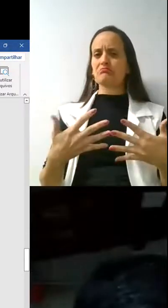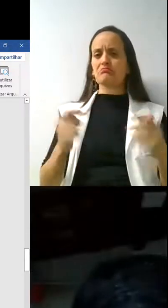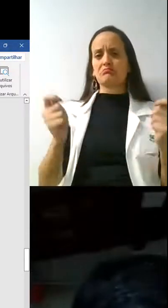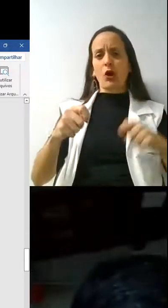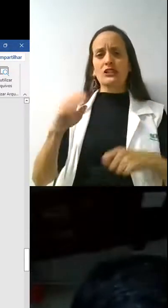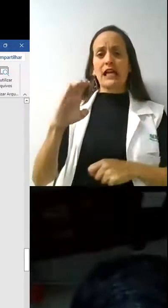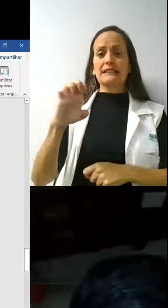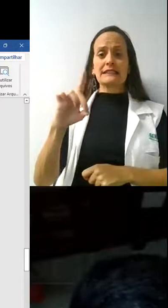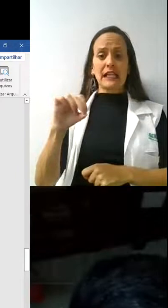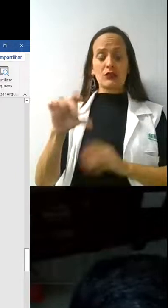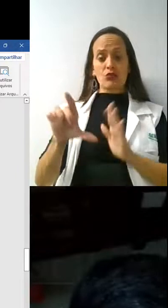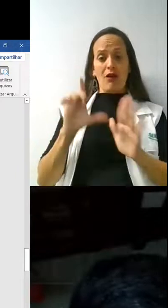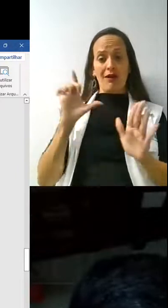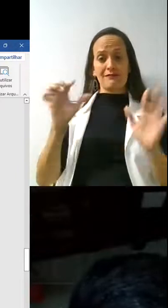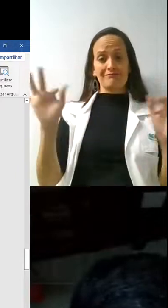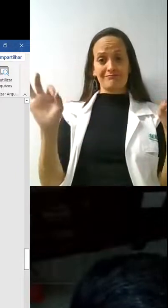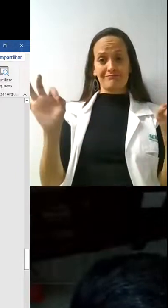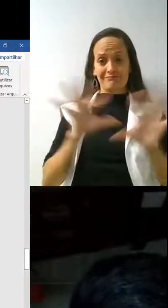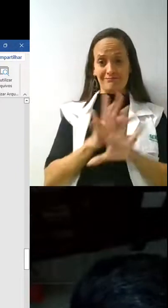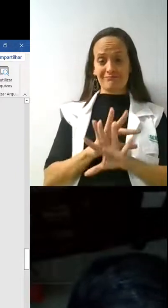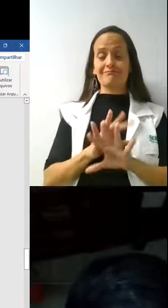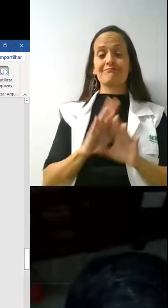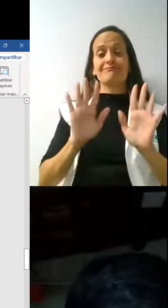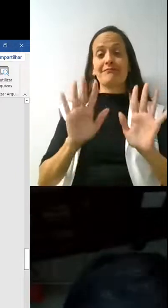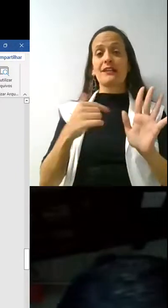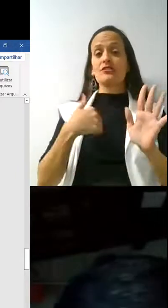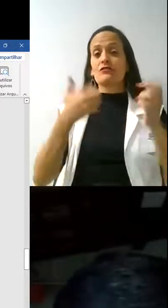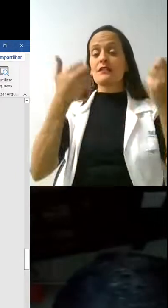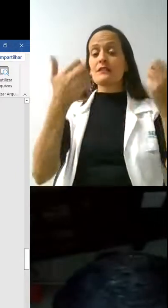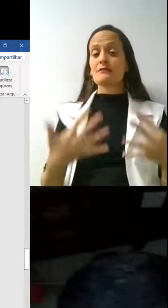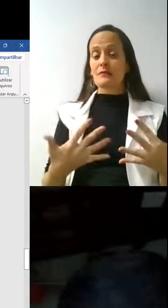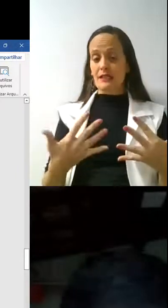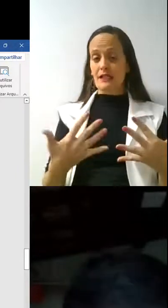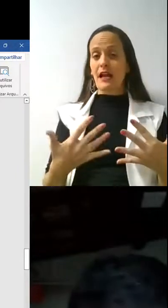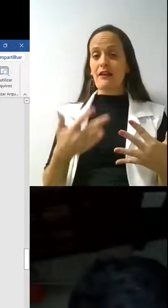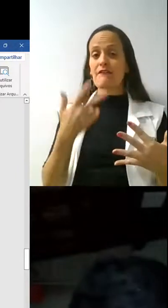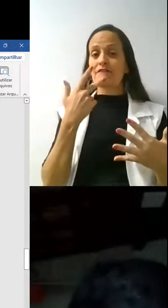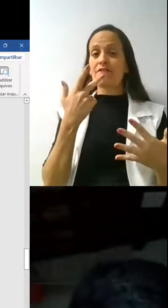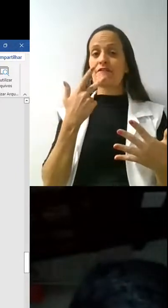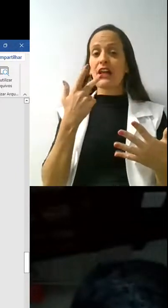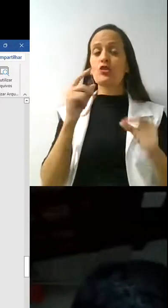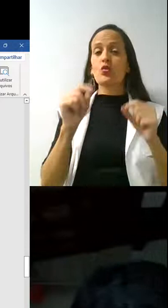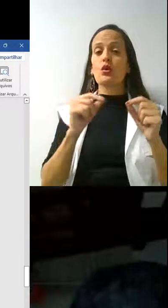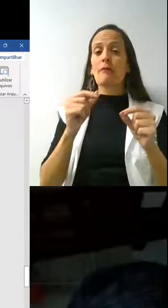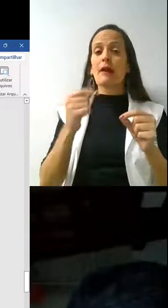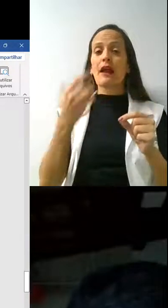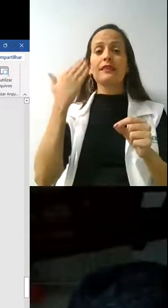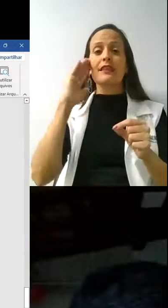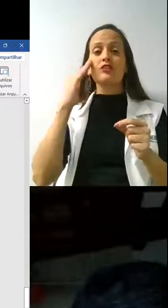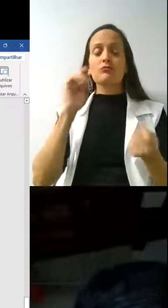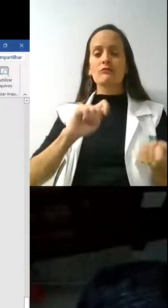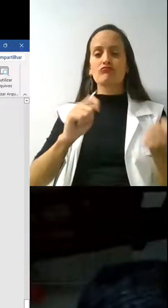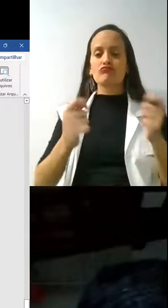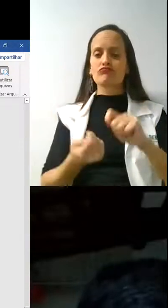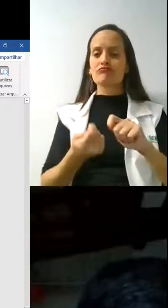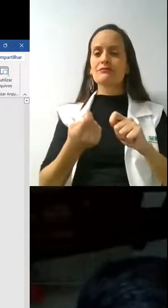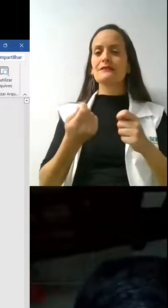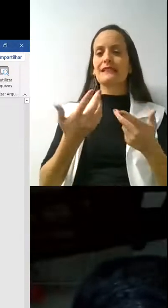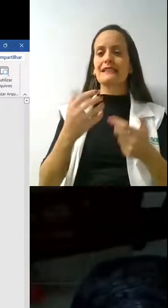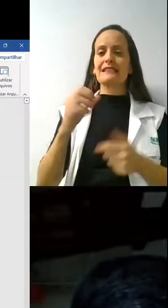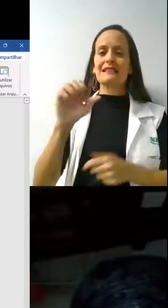gente consiga. A gente vai falar um pouquinho sobre a parte de interpretação de escalas, que é o desafio 3,